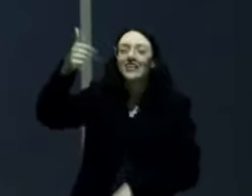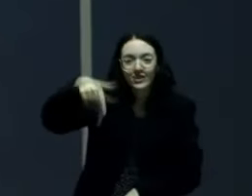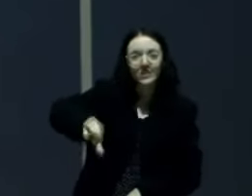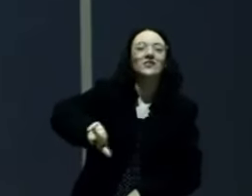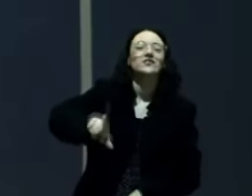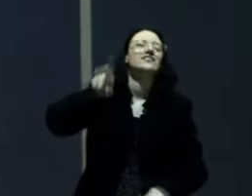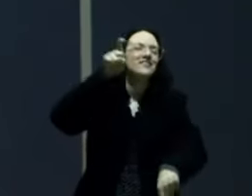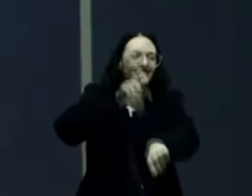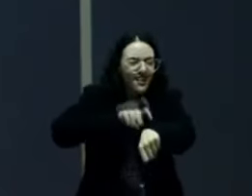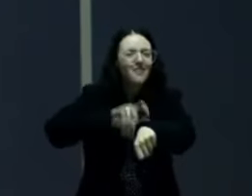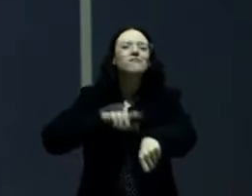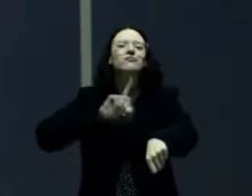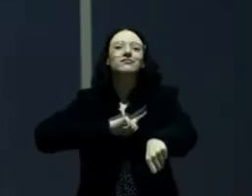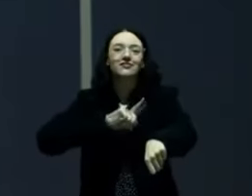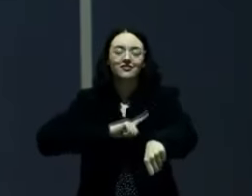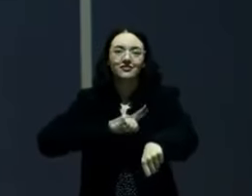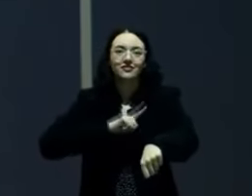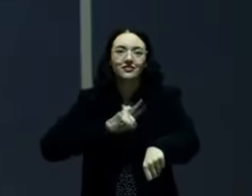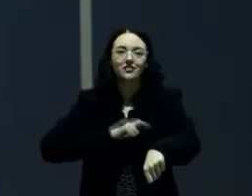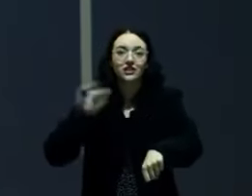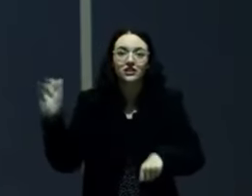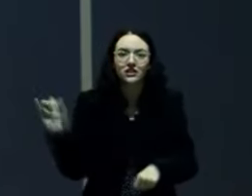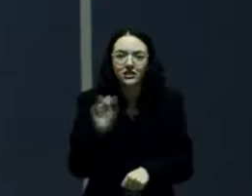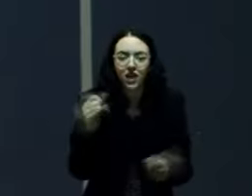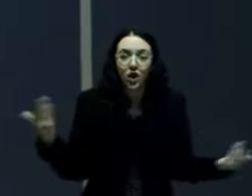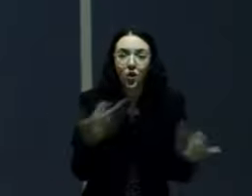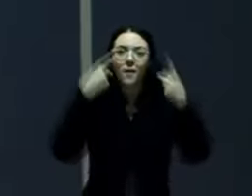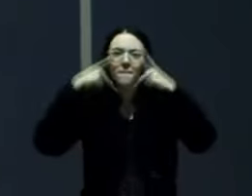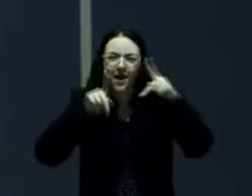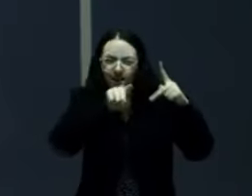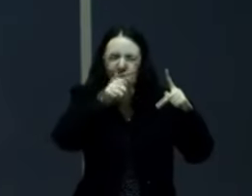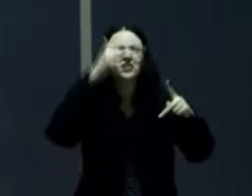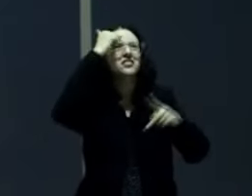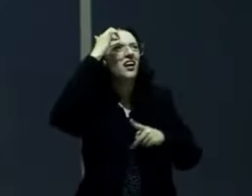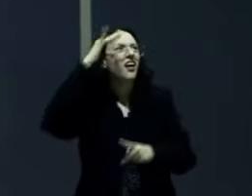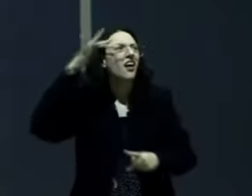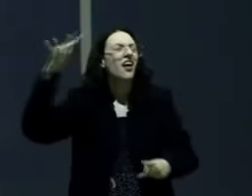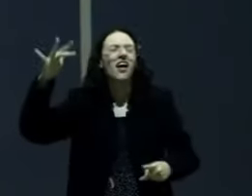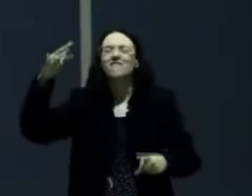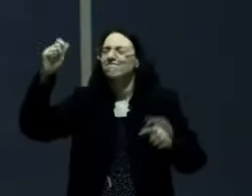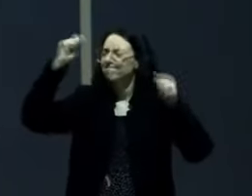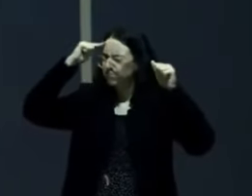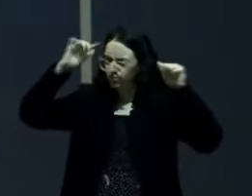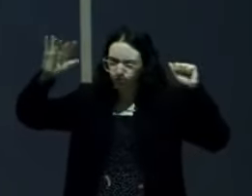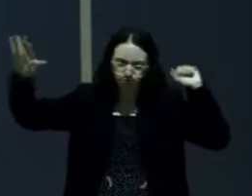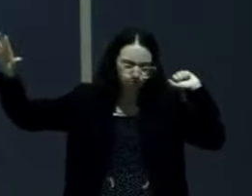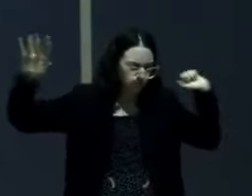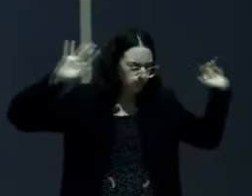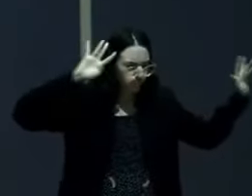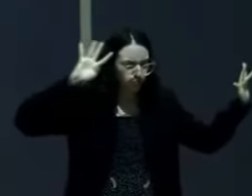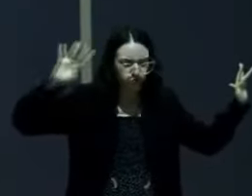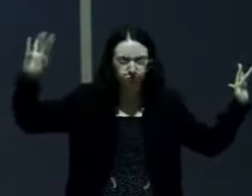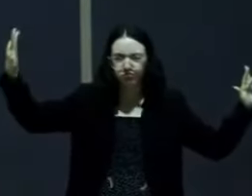Dá tempo. Se a palavra está falando com você, se sua cabeça estava longe, distante por motivo A, B e C,